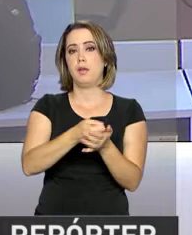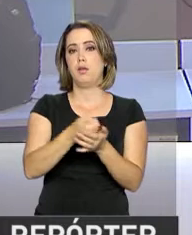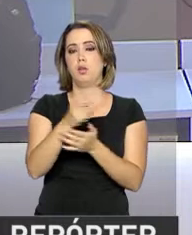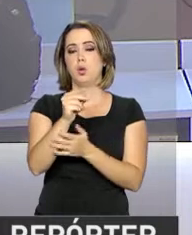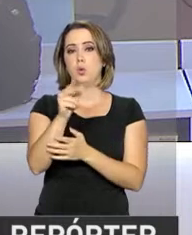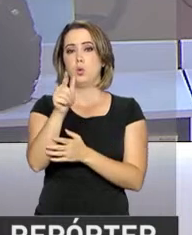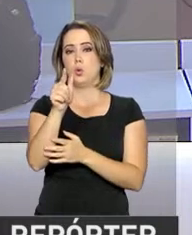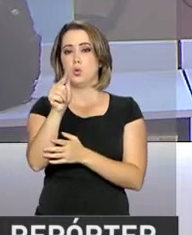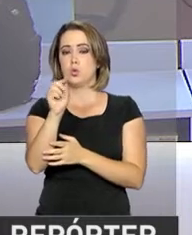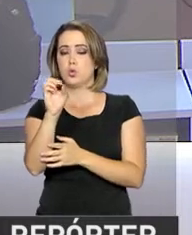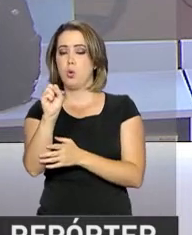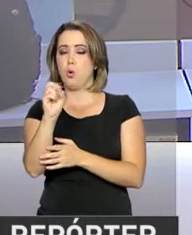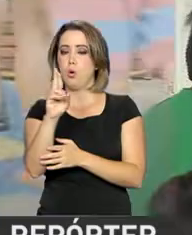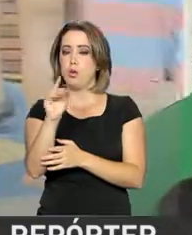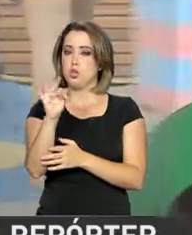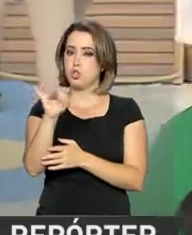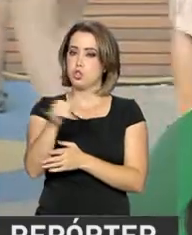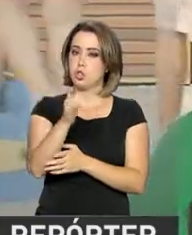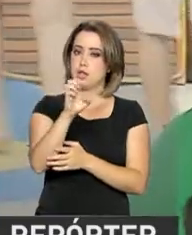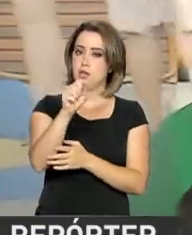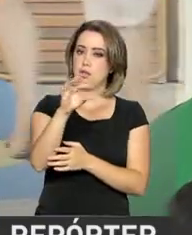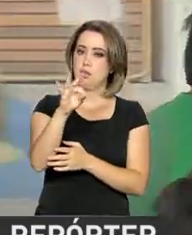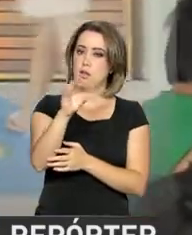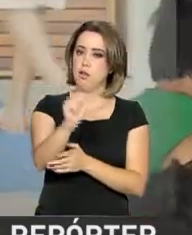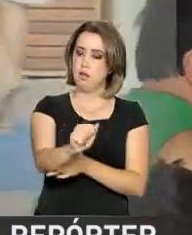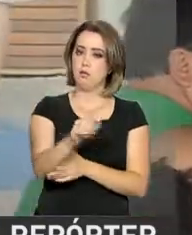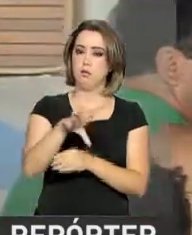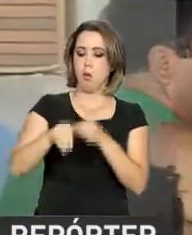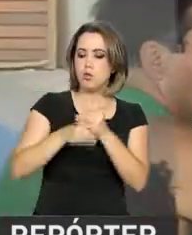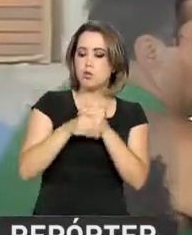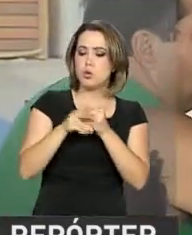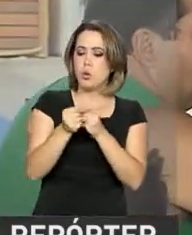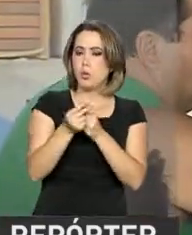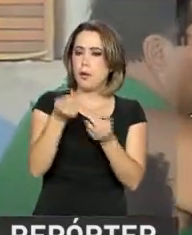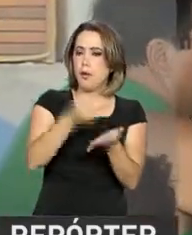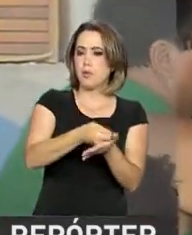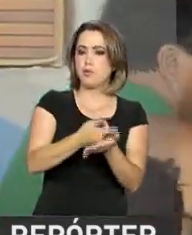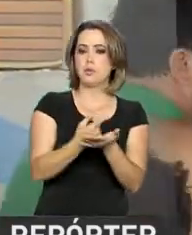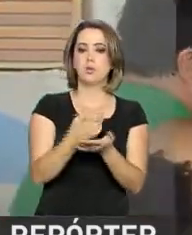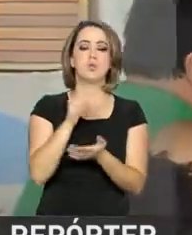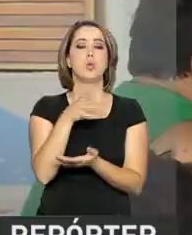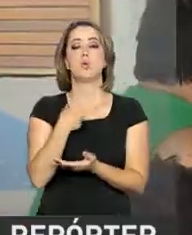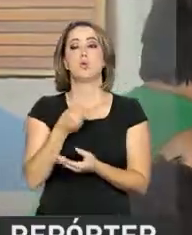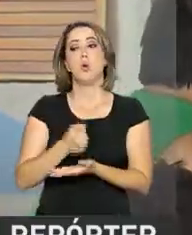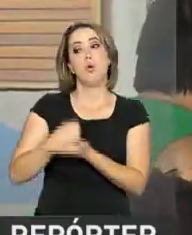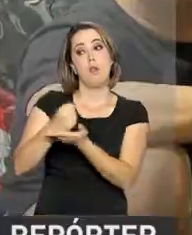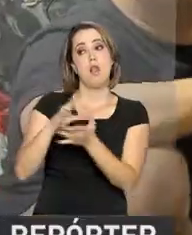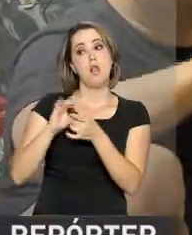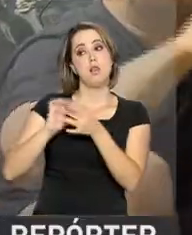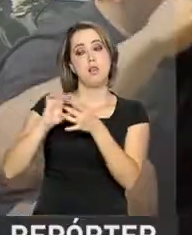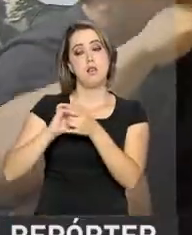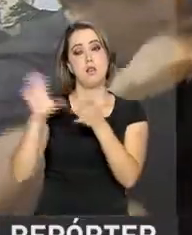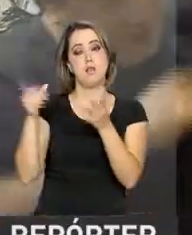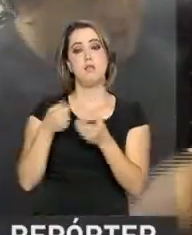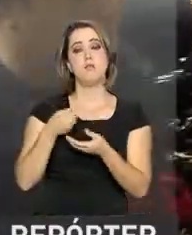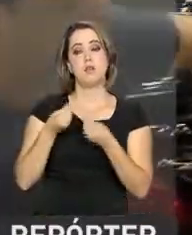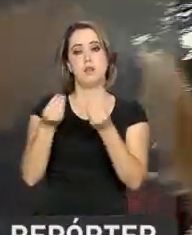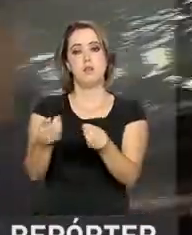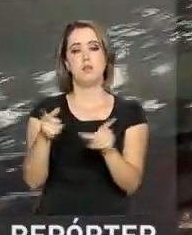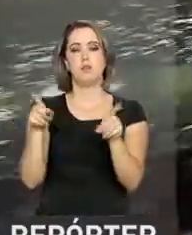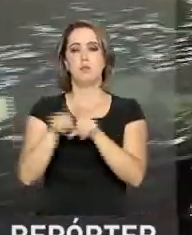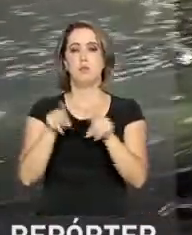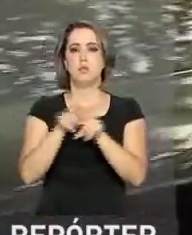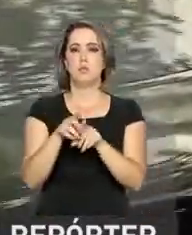dois meses a lei considera como gorjeta não só o que é dado espontaneamente pelos clientes mas também o valor